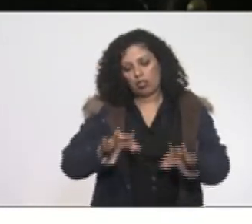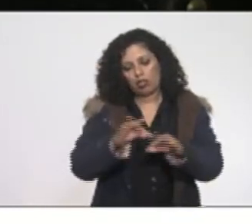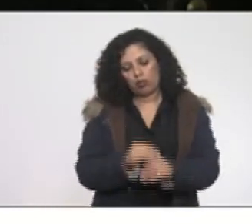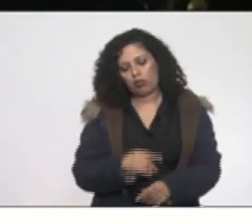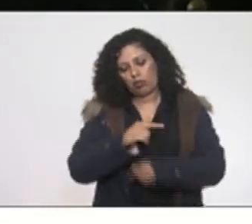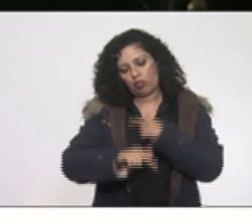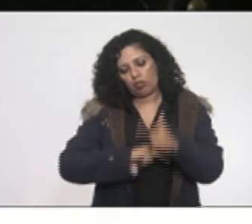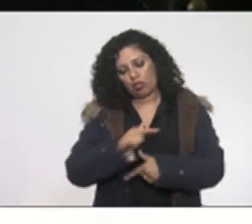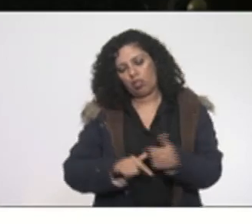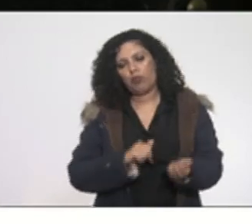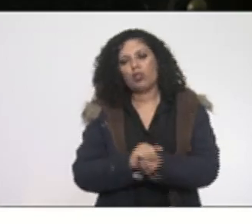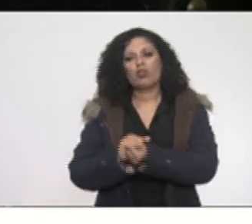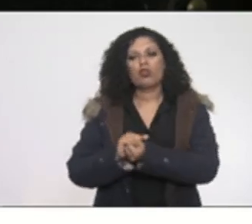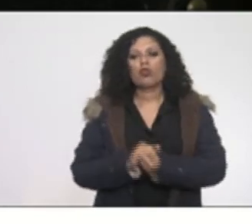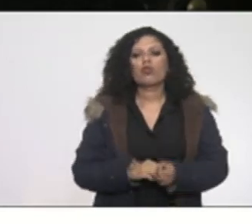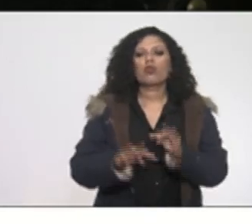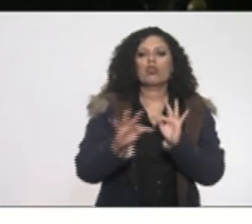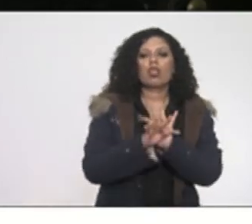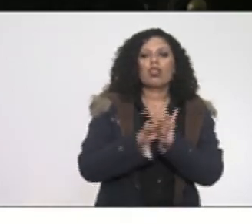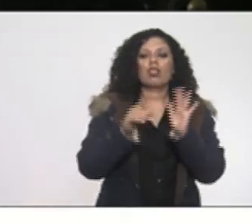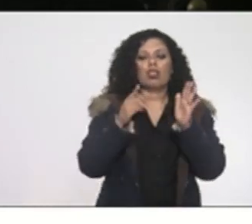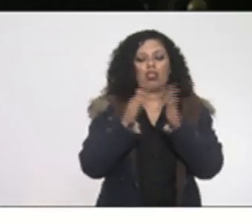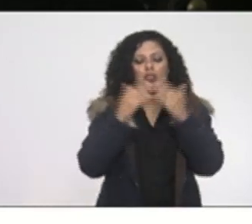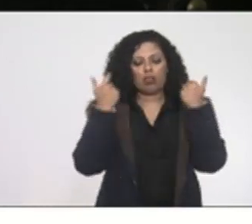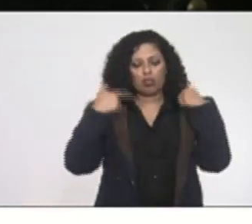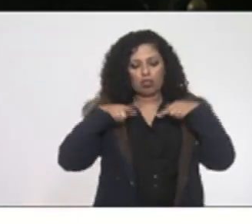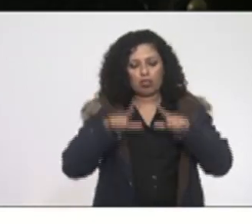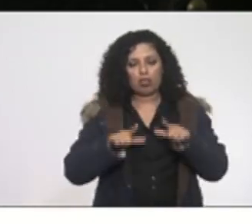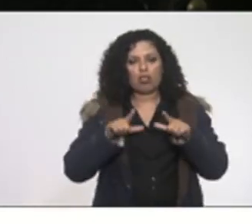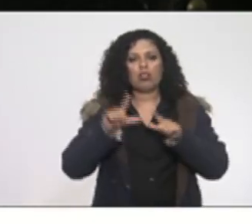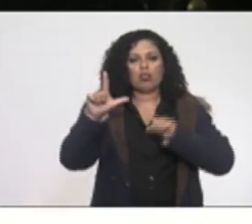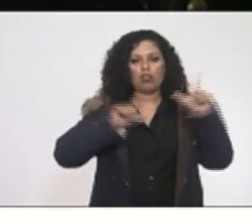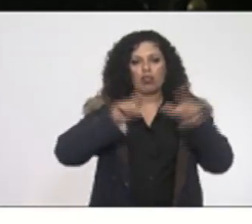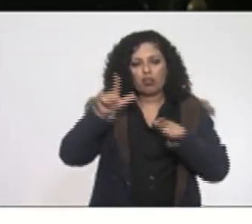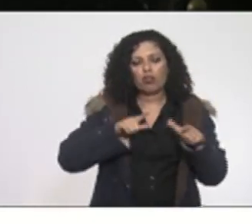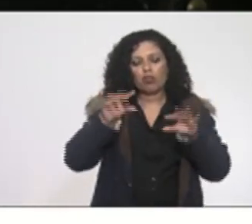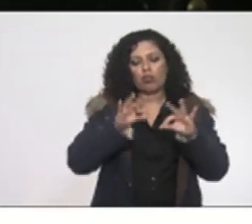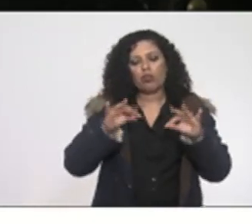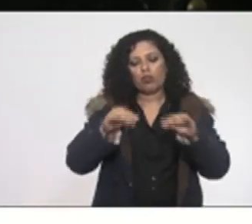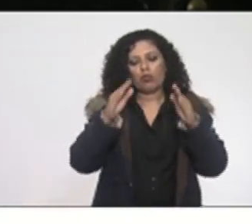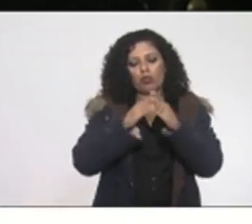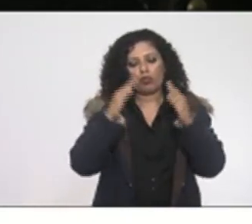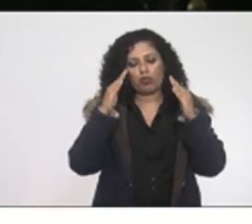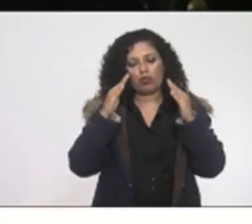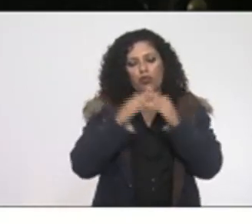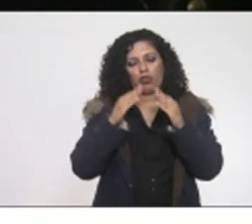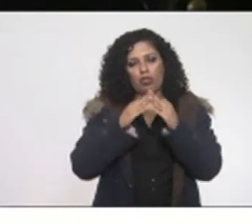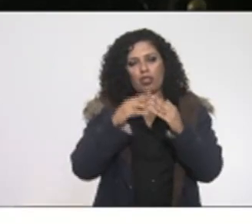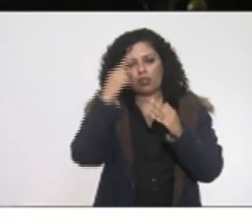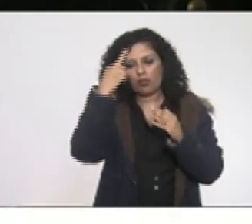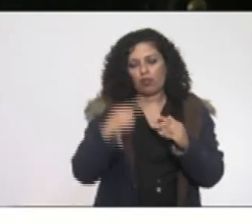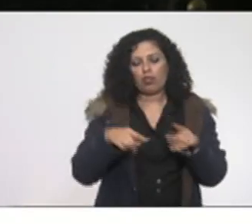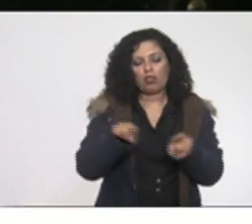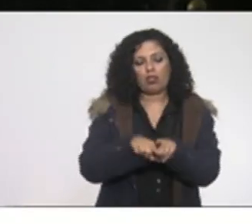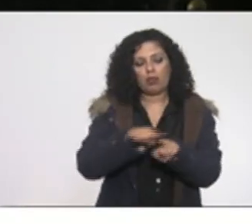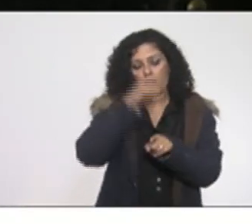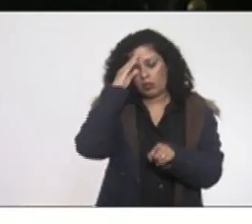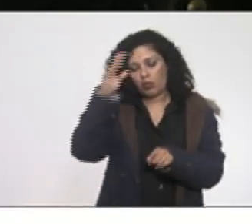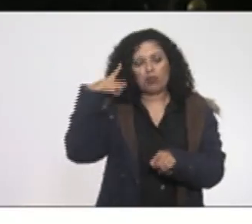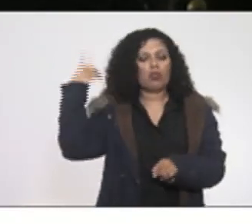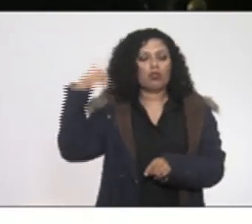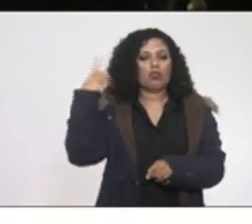que trabalha conosco, o Corpo Técnico, a TV Alerj, todos aqueles que nos assistem em casa, e principalmente agradecer aos deputados mais uma